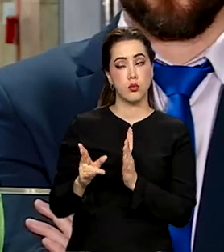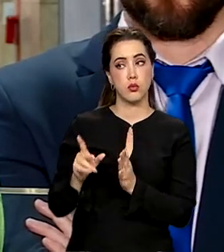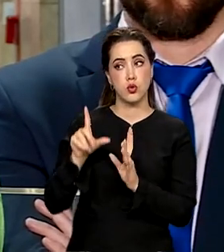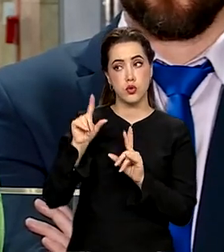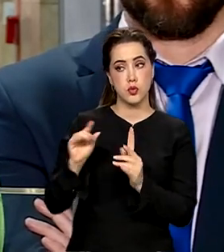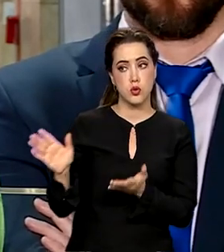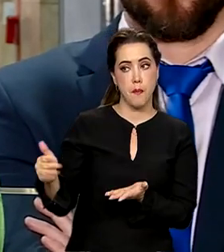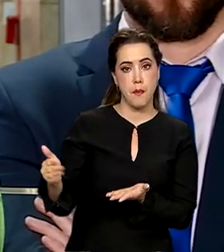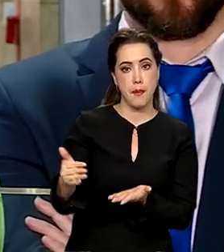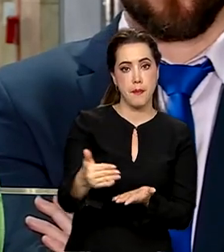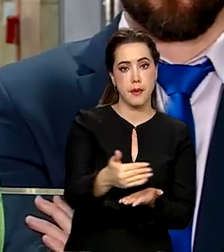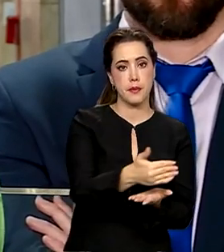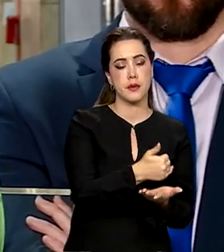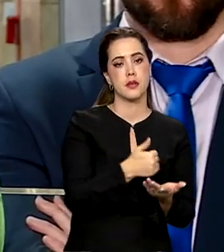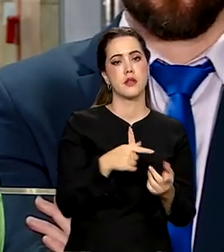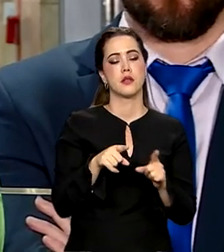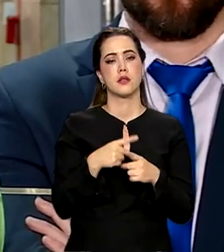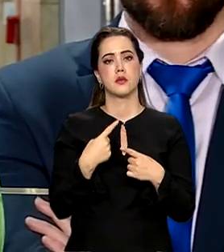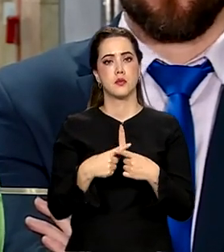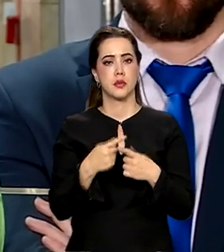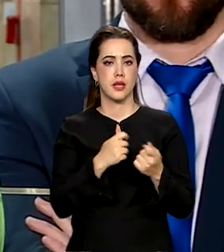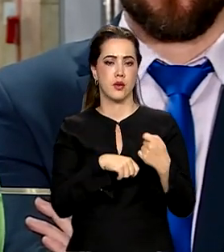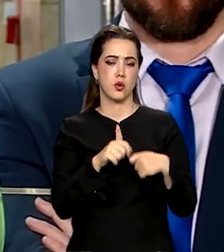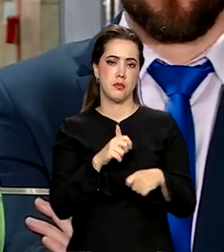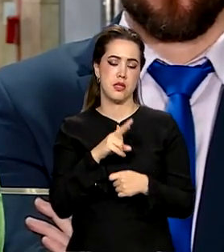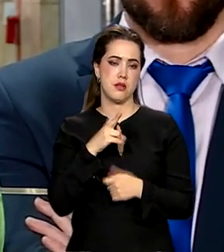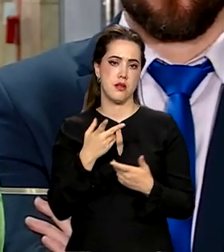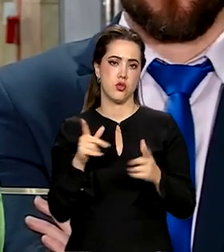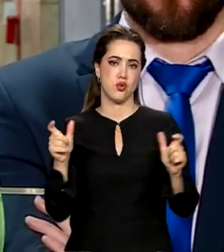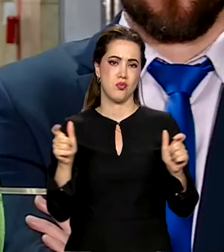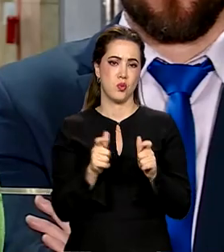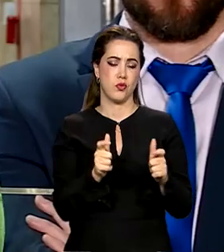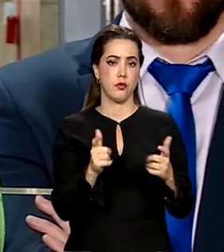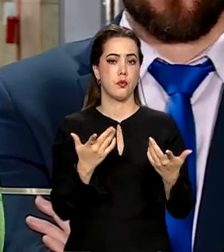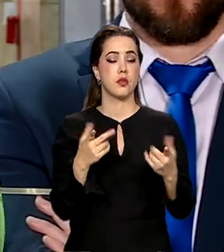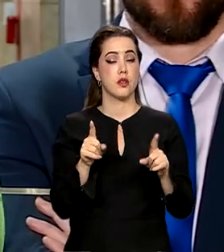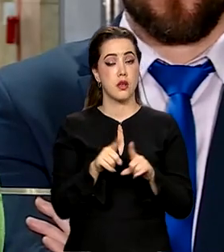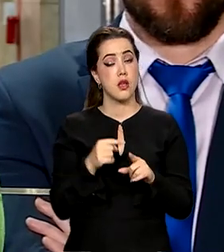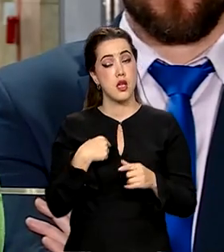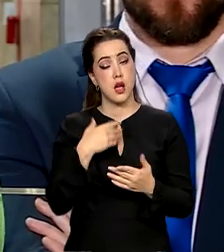importante, uma desaceleração muito forte, e eu penso que as coisas vão se enquadrar.